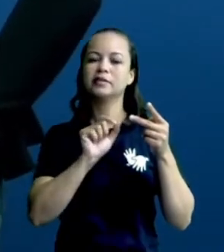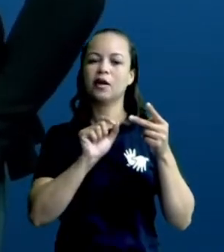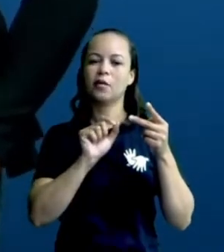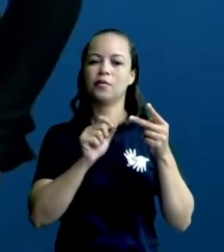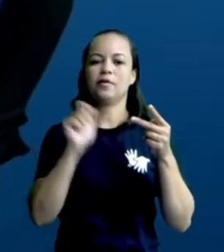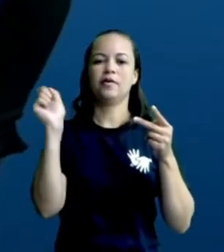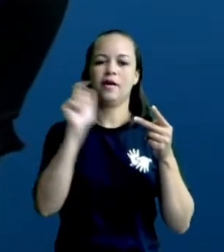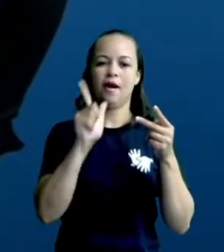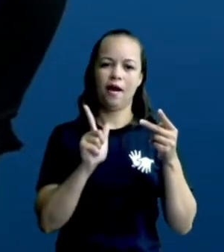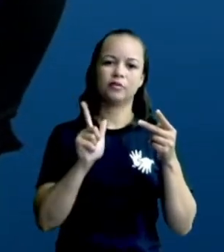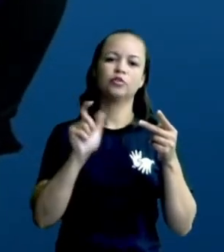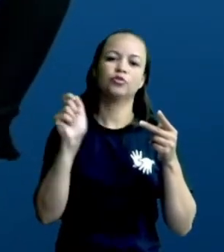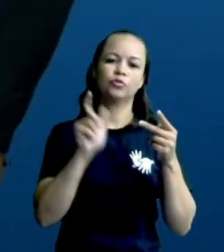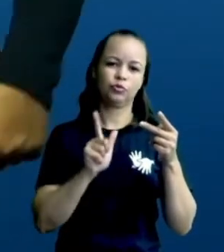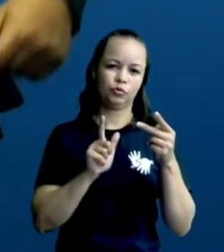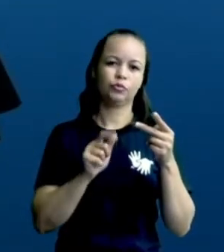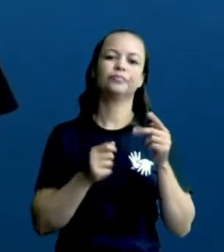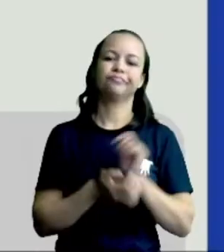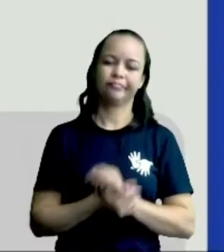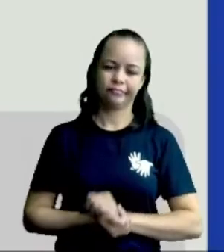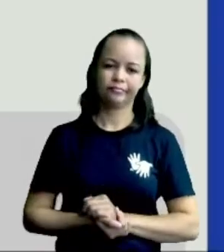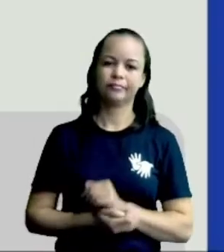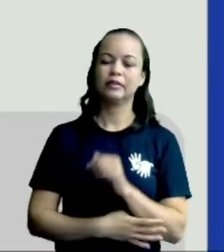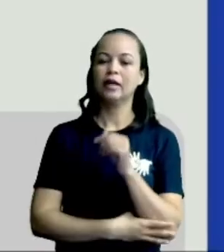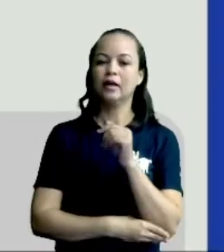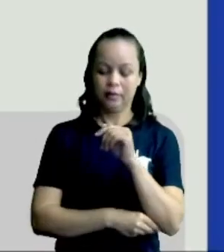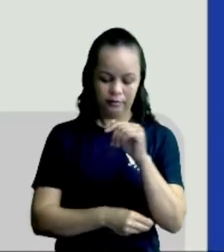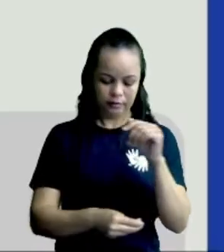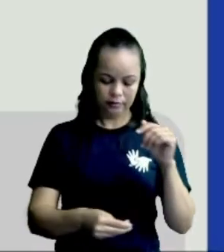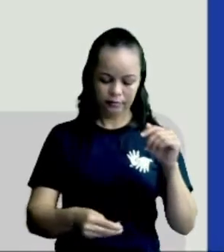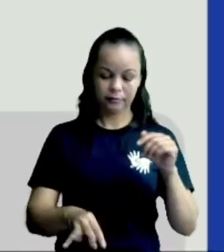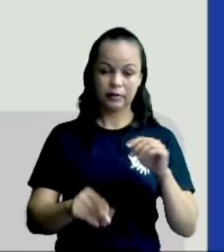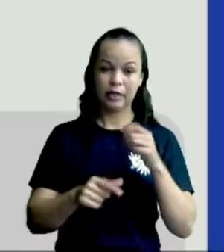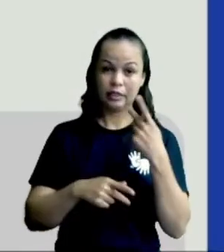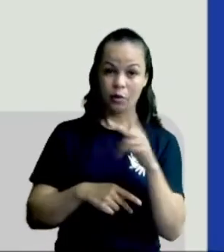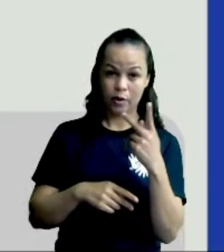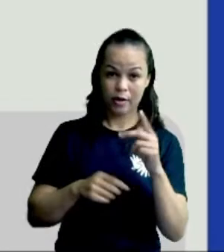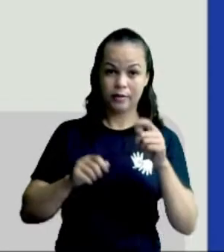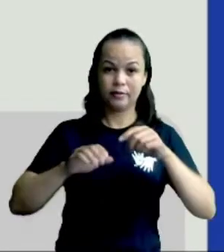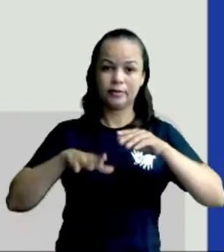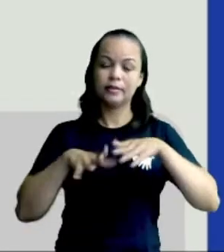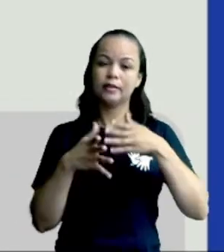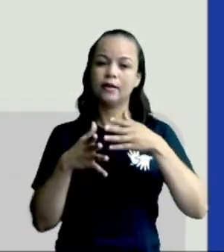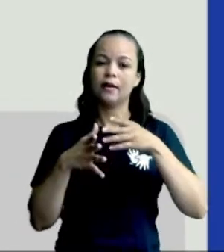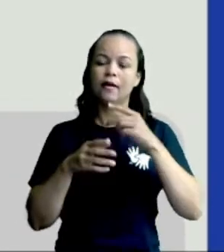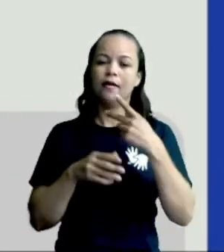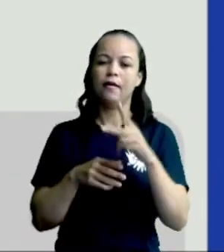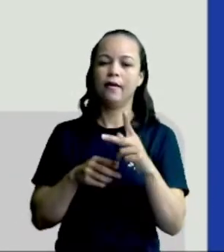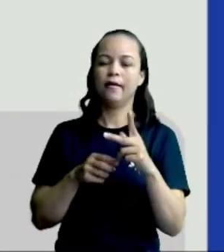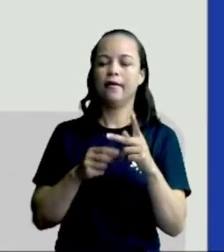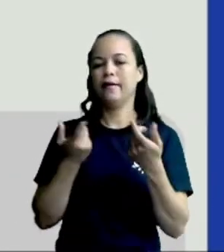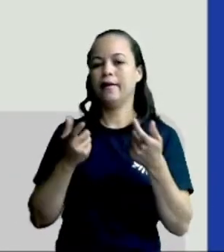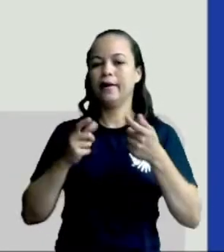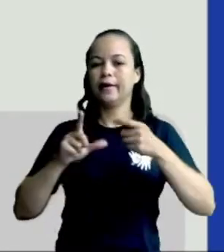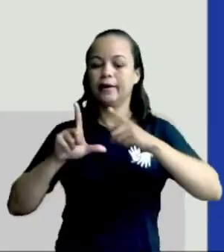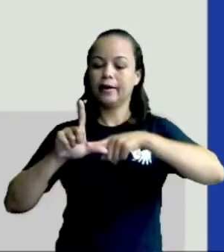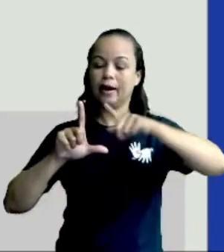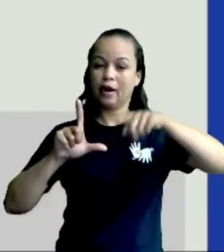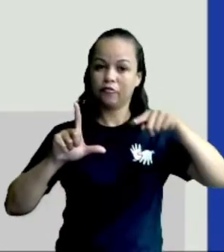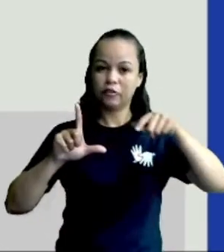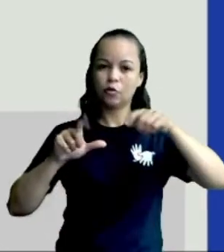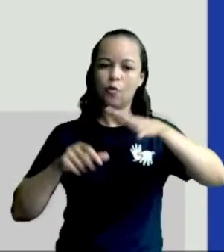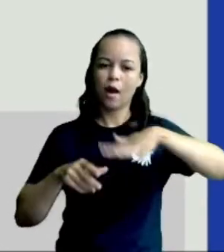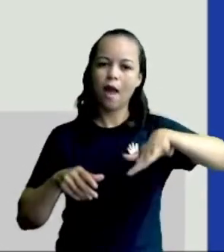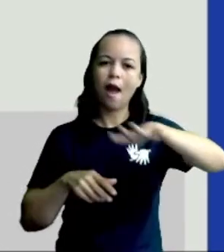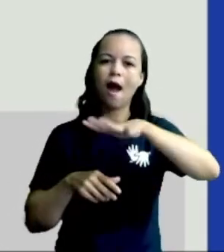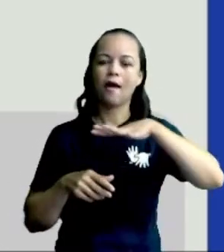de azul. Então, esse gráfico é conhecido como o gráfico de